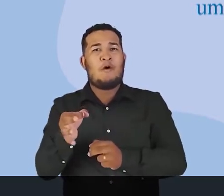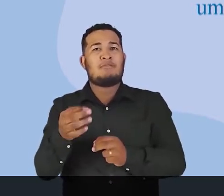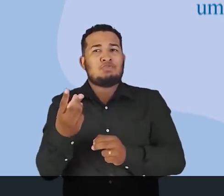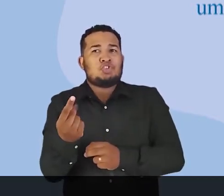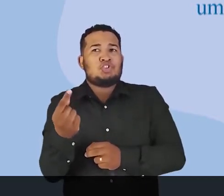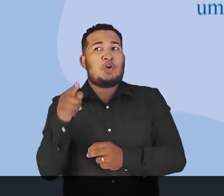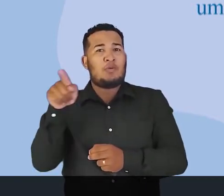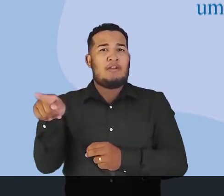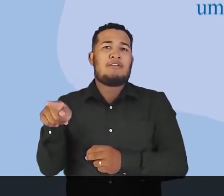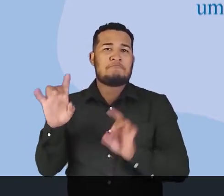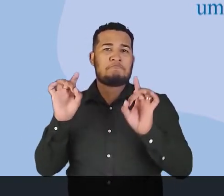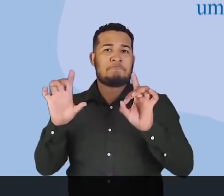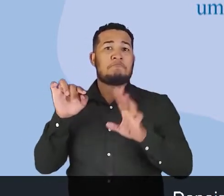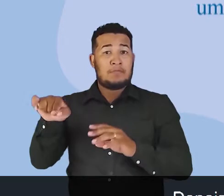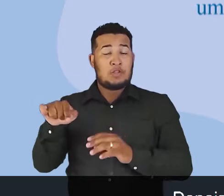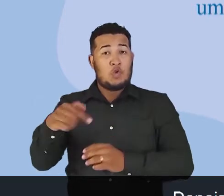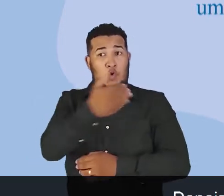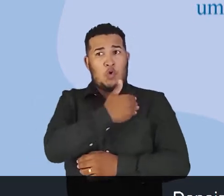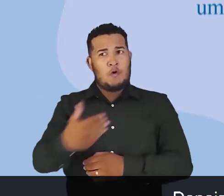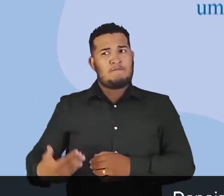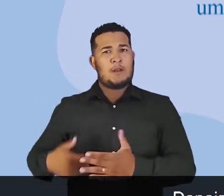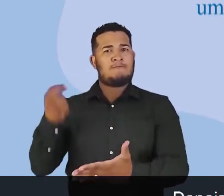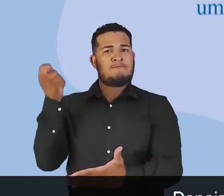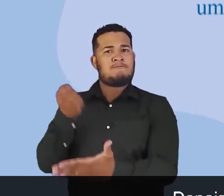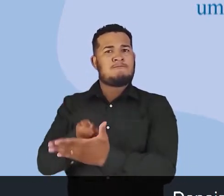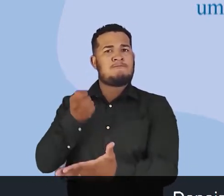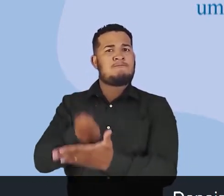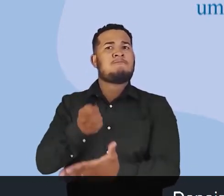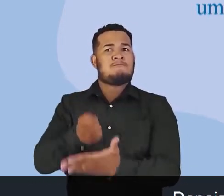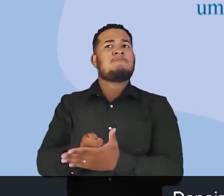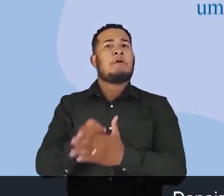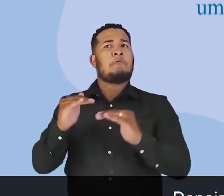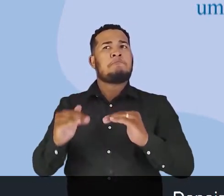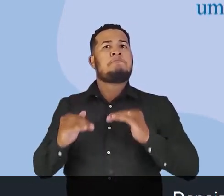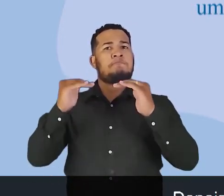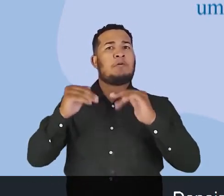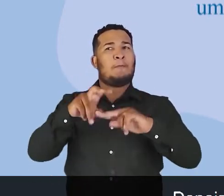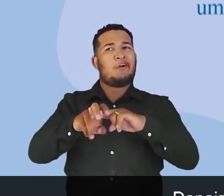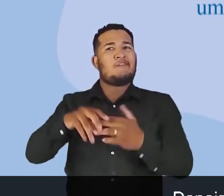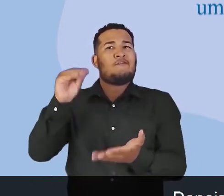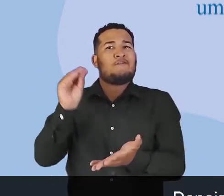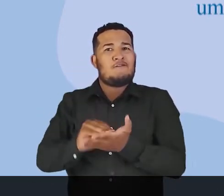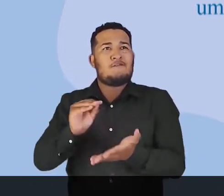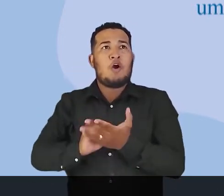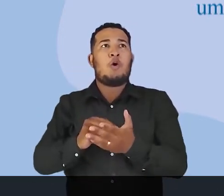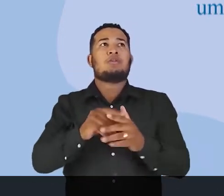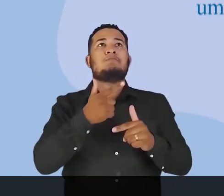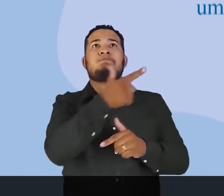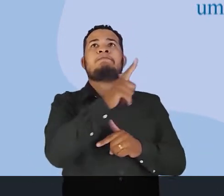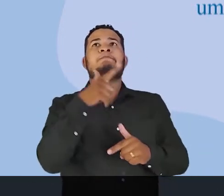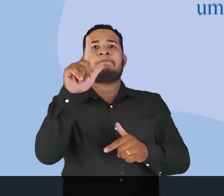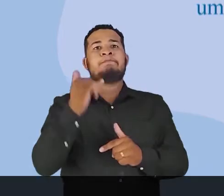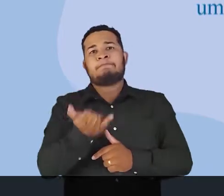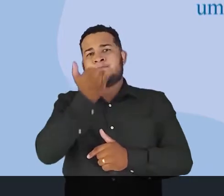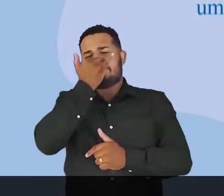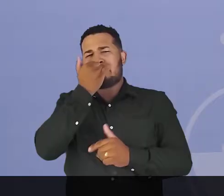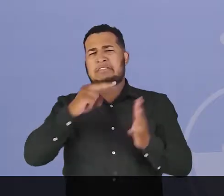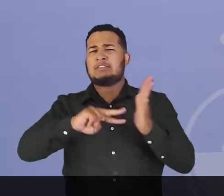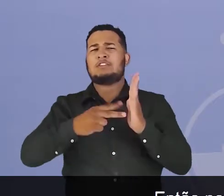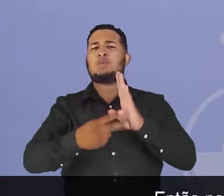moeda tailandesa. Depois que o governo tailandês foi forçado a flutuar a moeda devido à falta de moeda